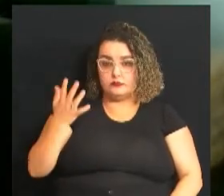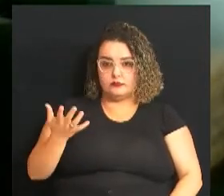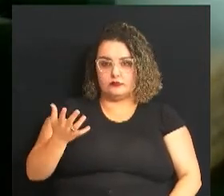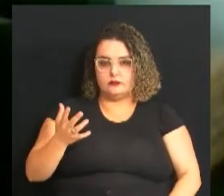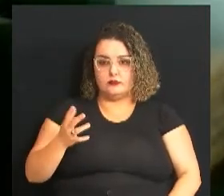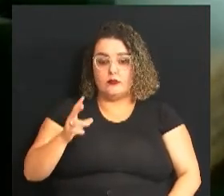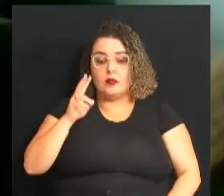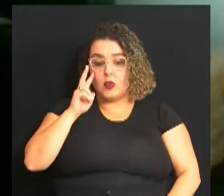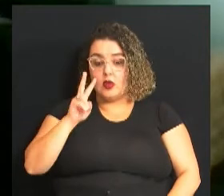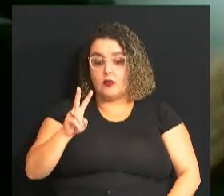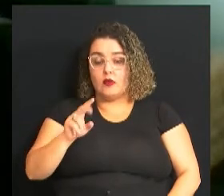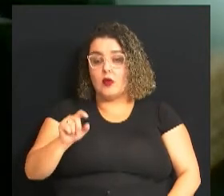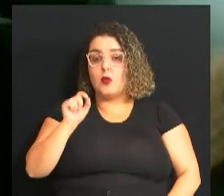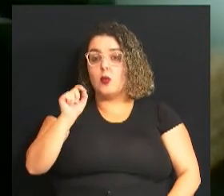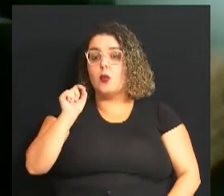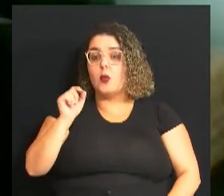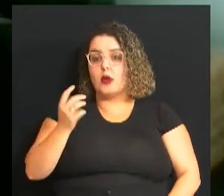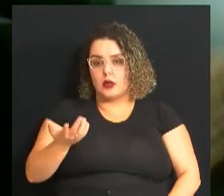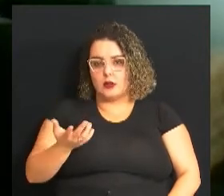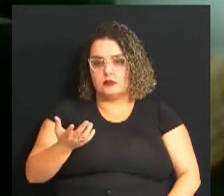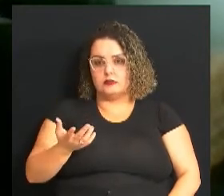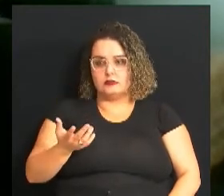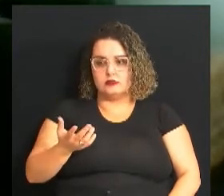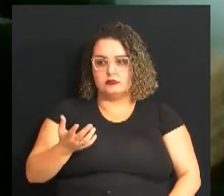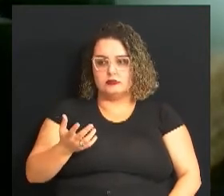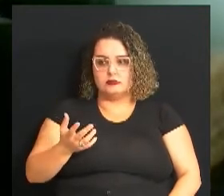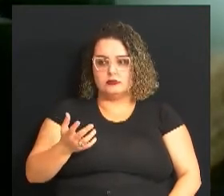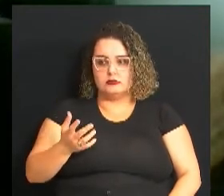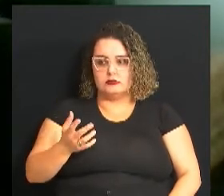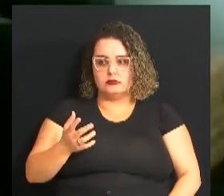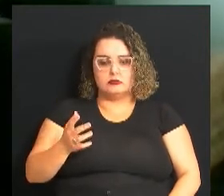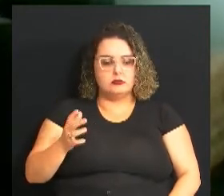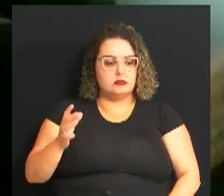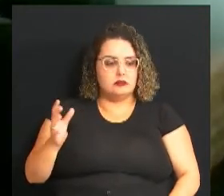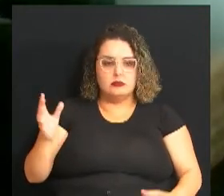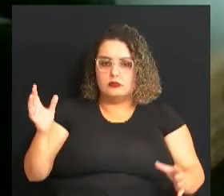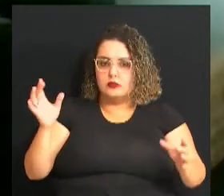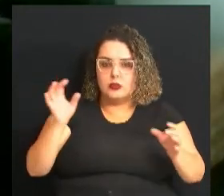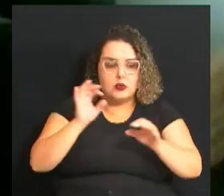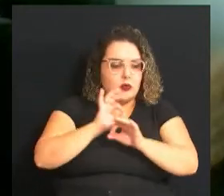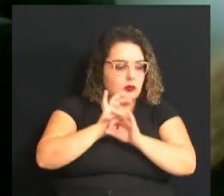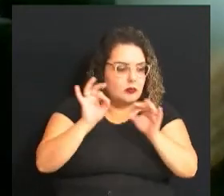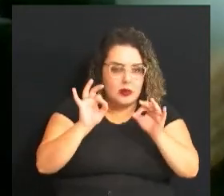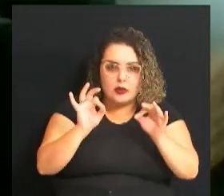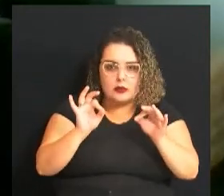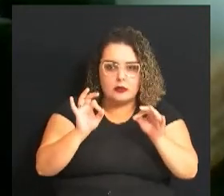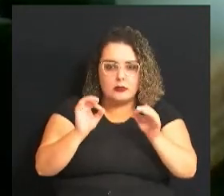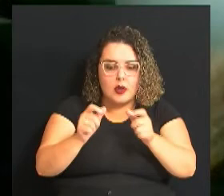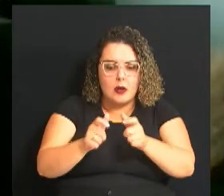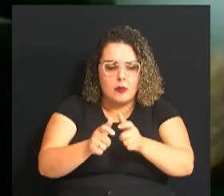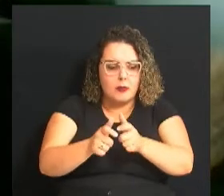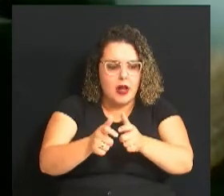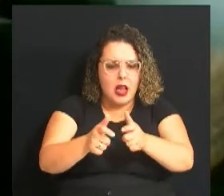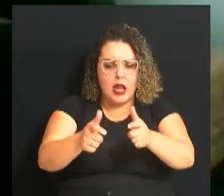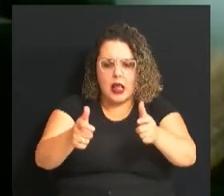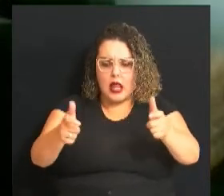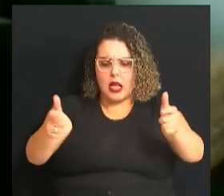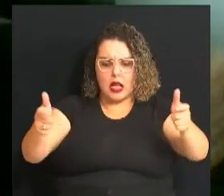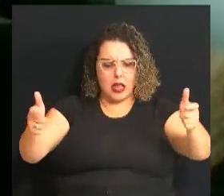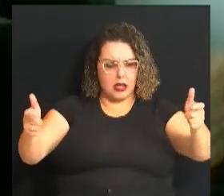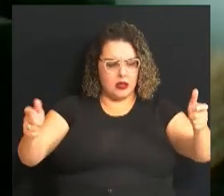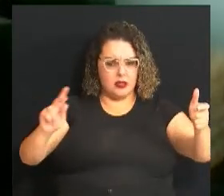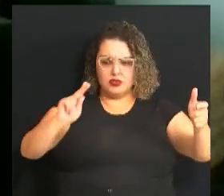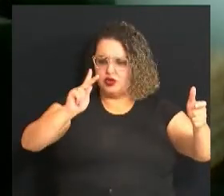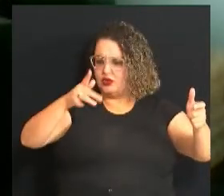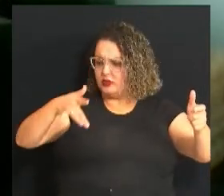viu foi que, de repente, do nada, nós começamos a ter um aumento do número de casos de